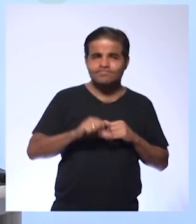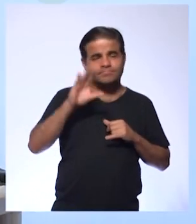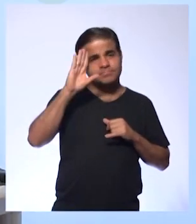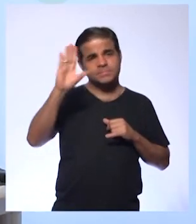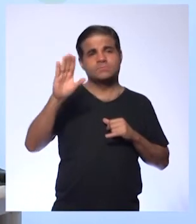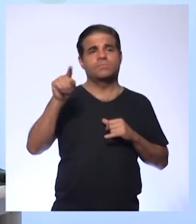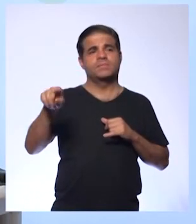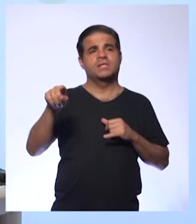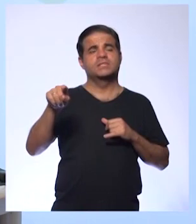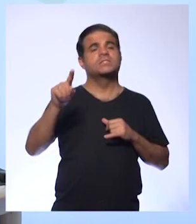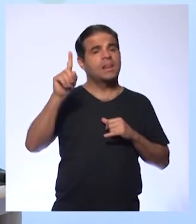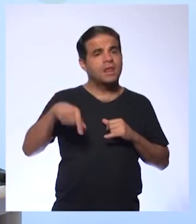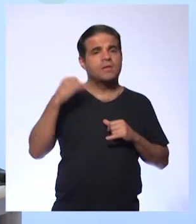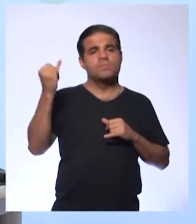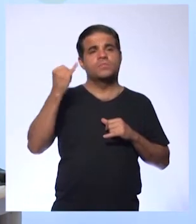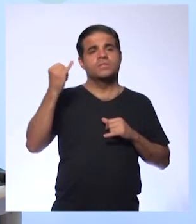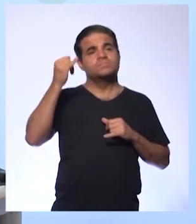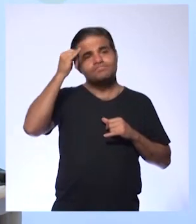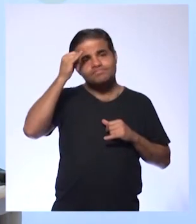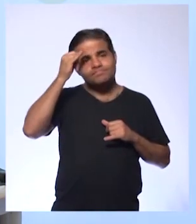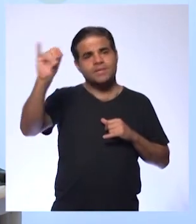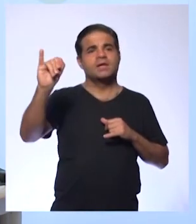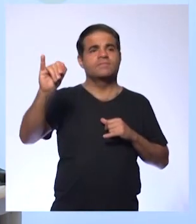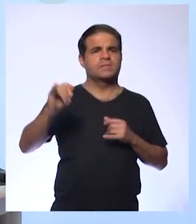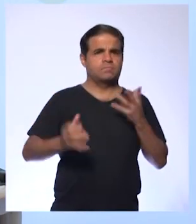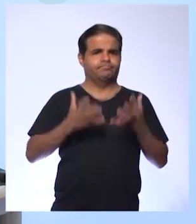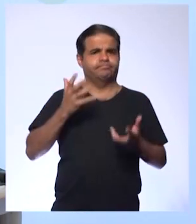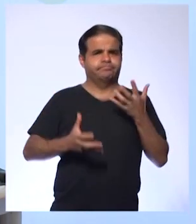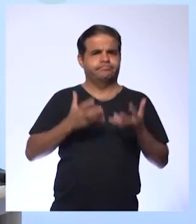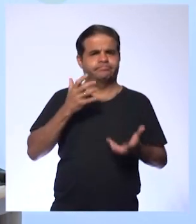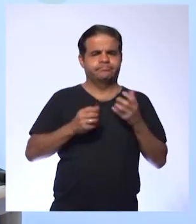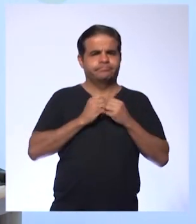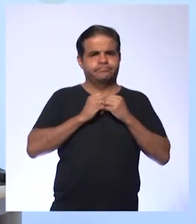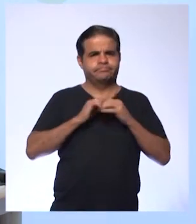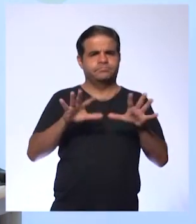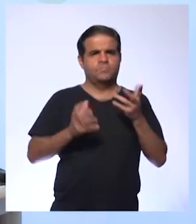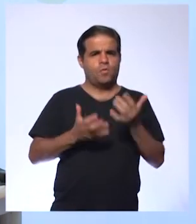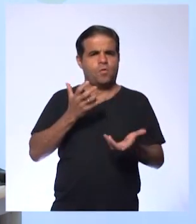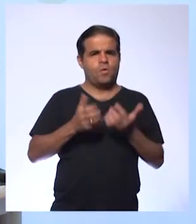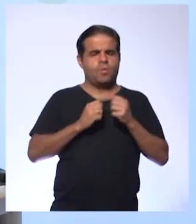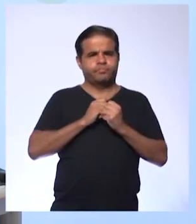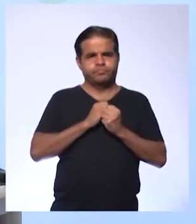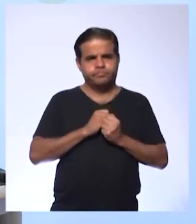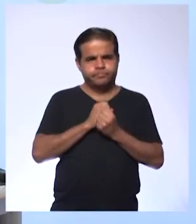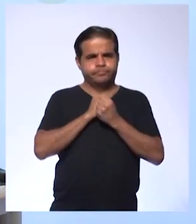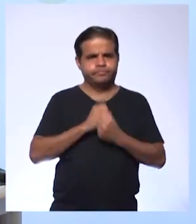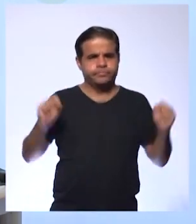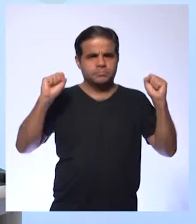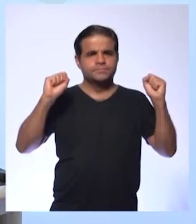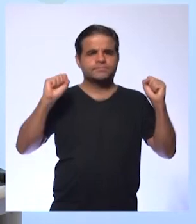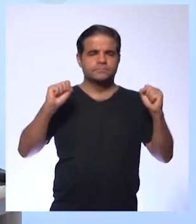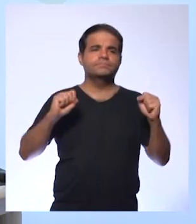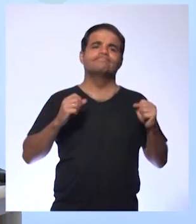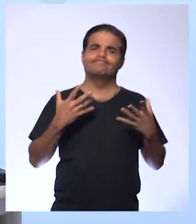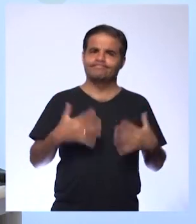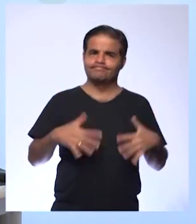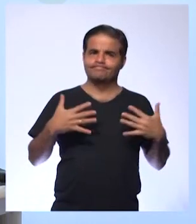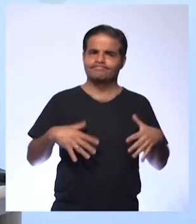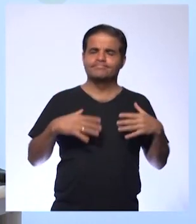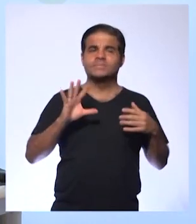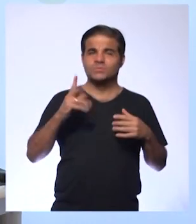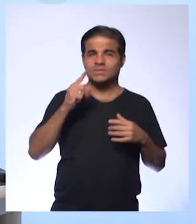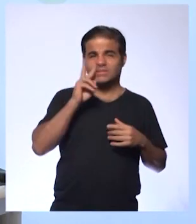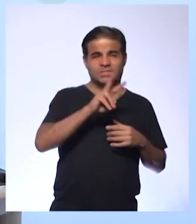item aí, ele é importante porque vai evitar, né, incêndio, né, e outros problemas, aí, explosões, né, o que muito acontece aí quando a